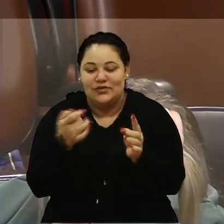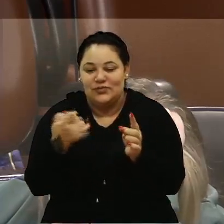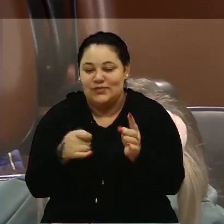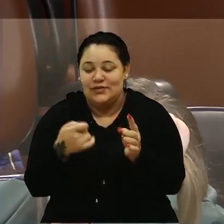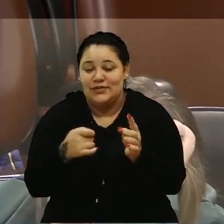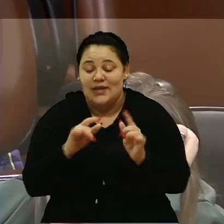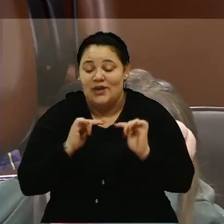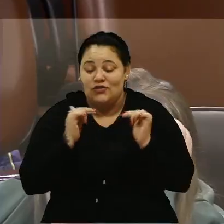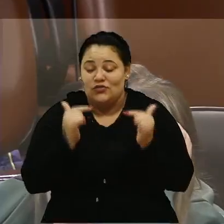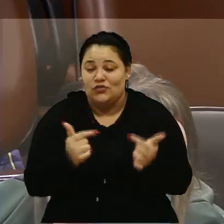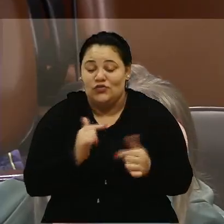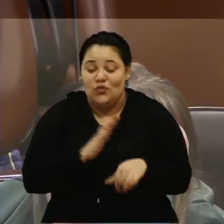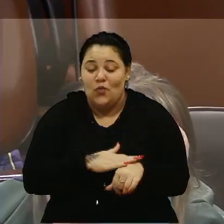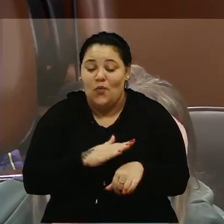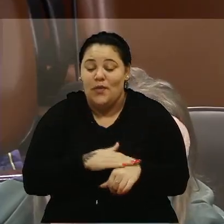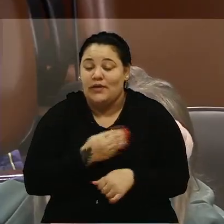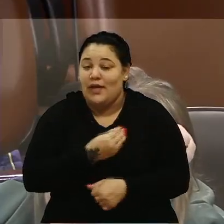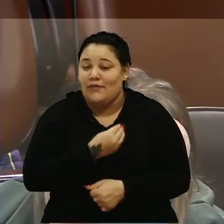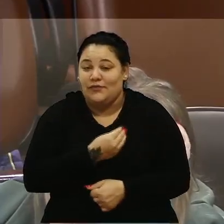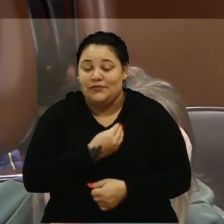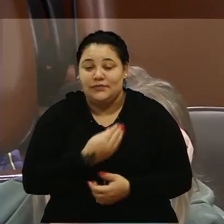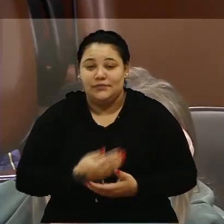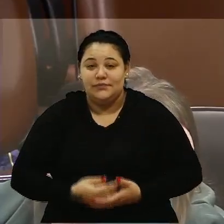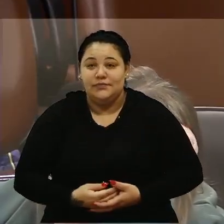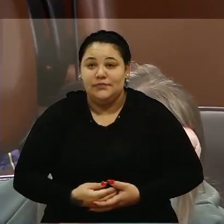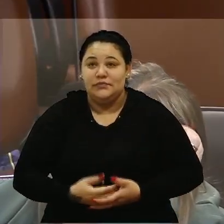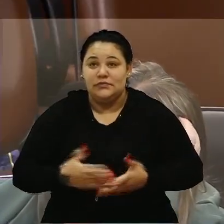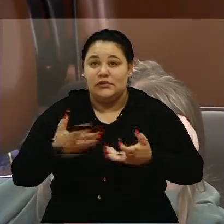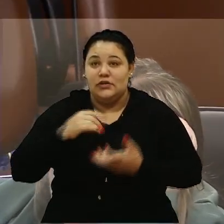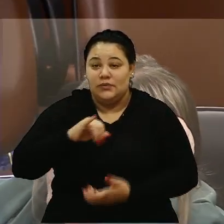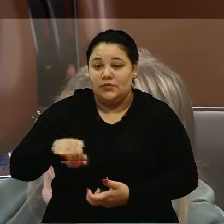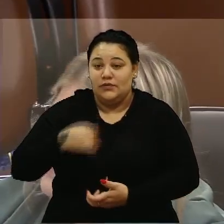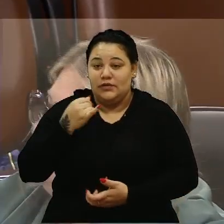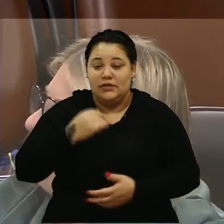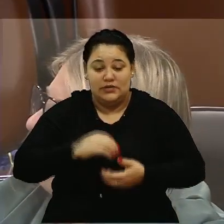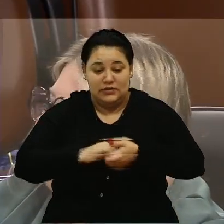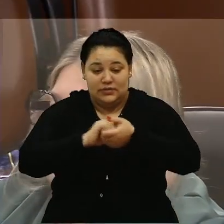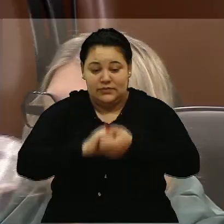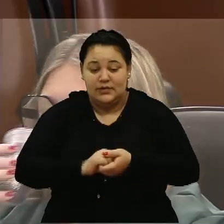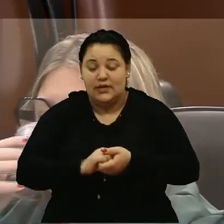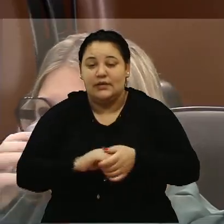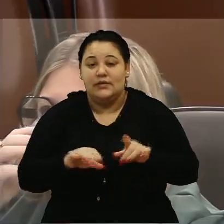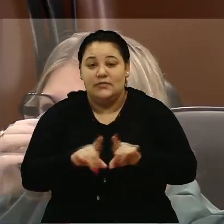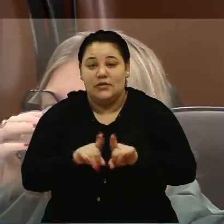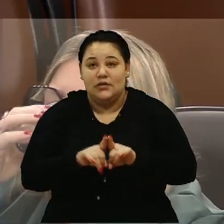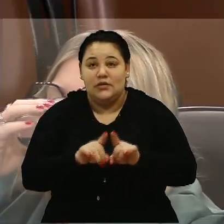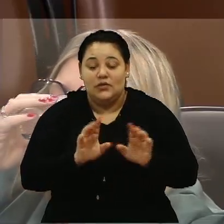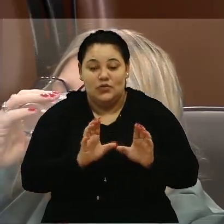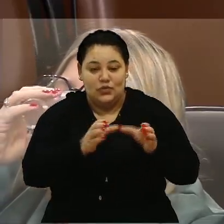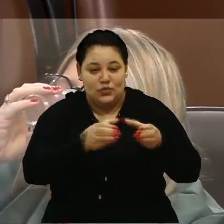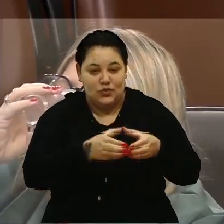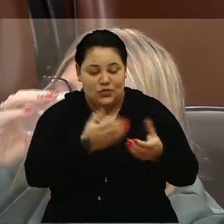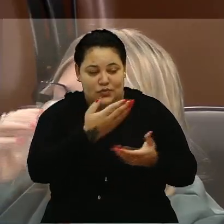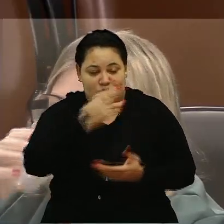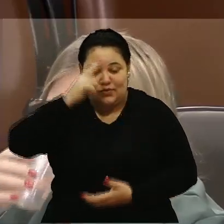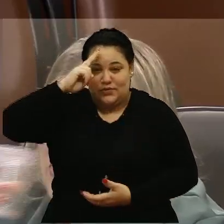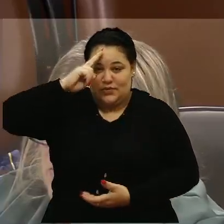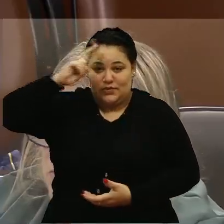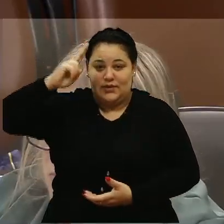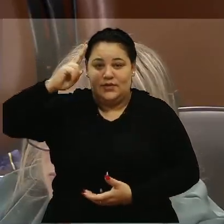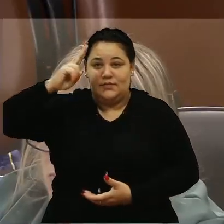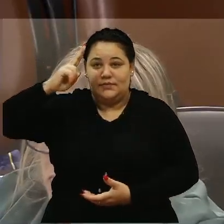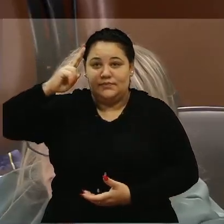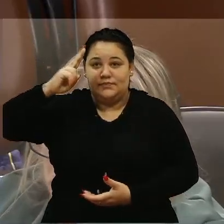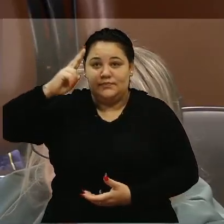vivo. Eu quero aproveitar e saudar aqui, presidente, os grupos escoteiros estão aqui presentes,